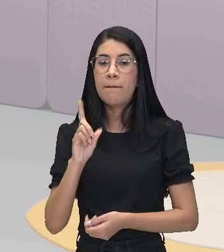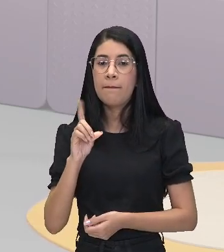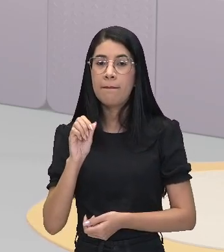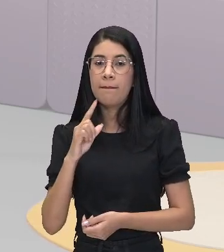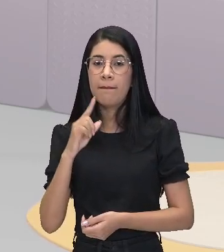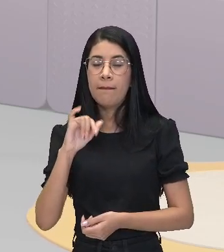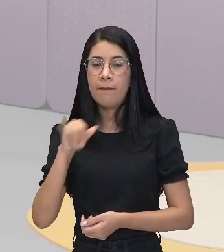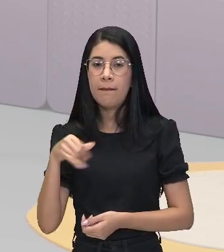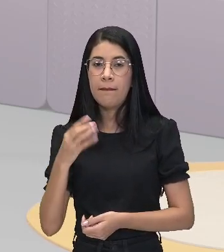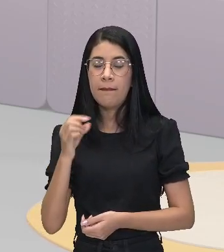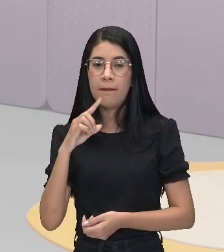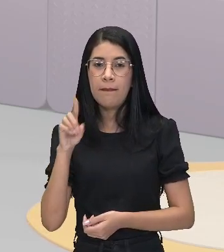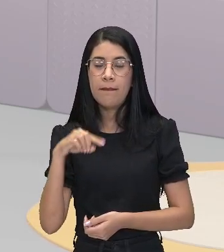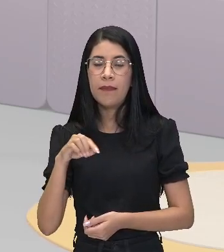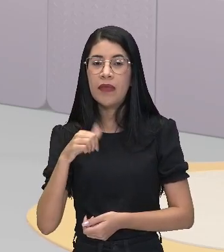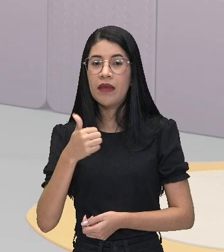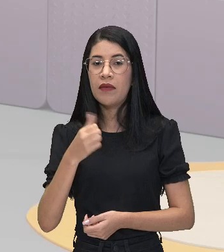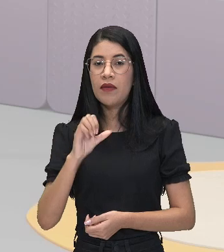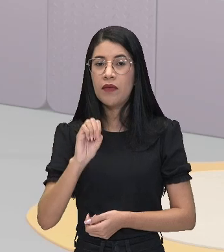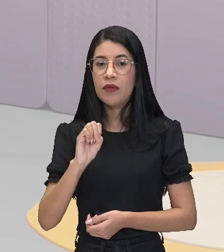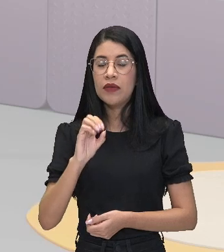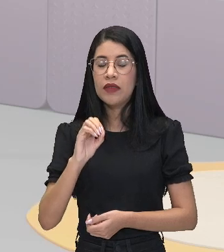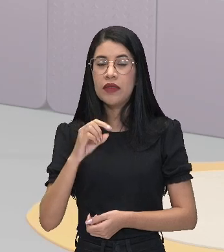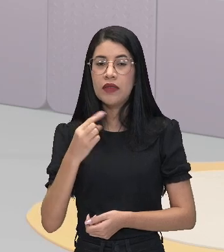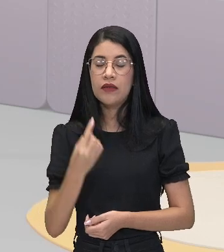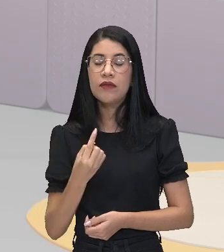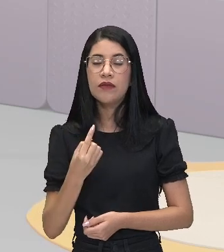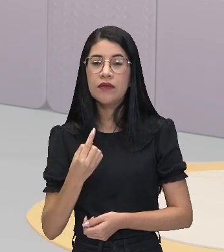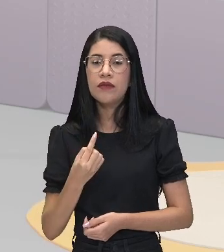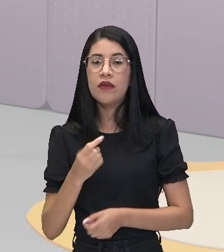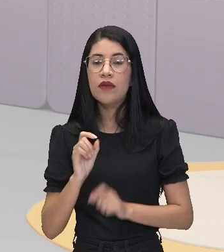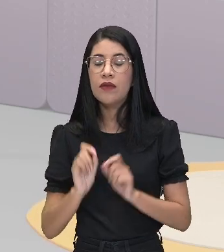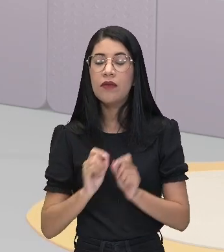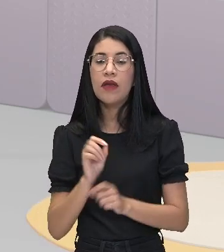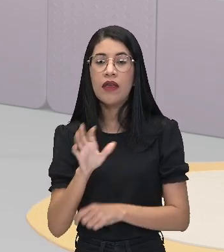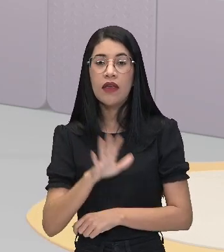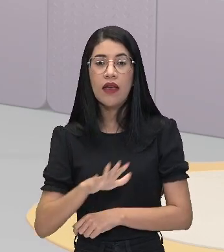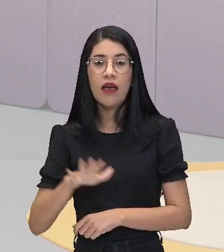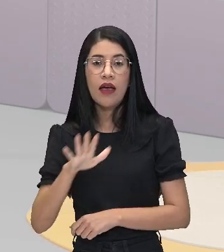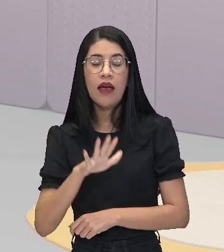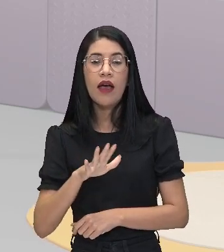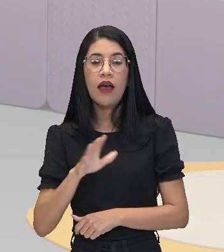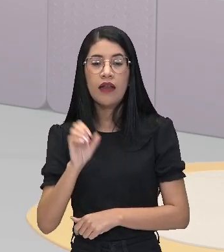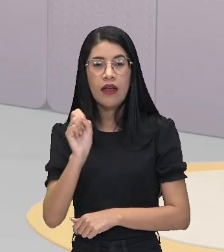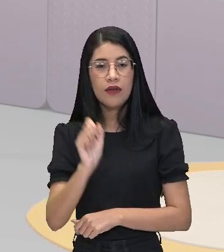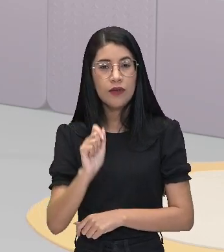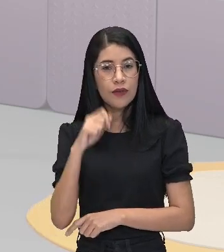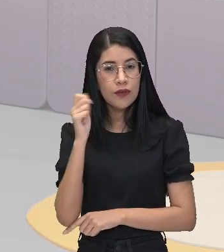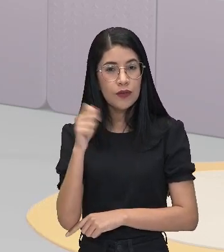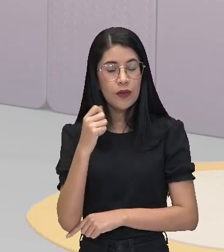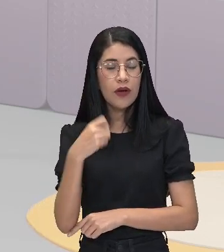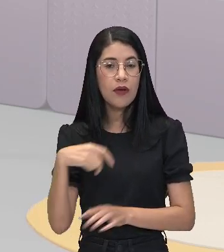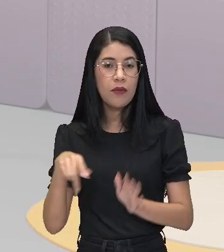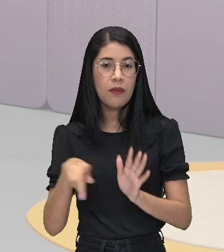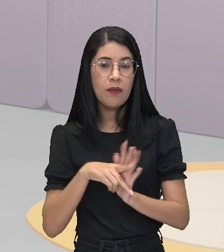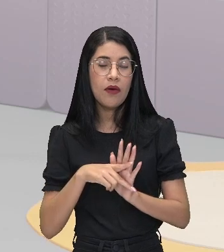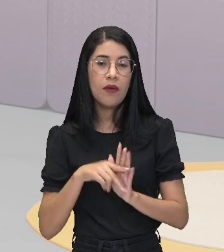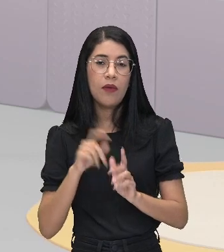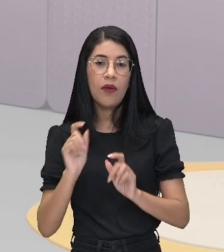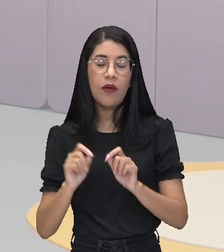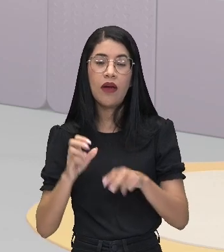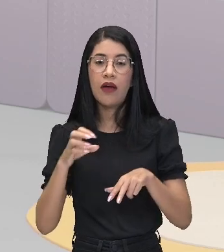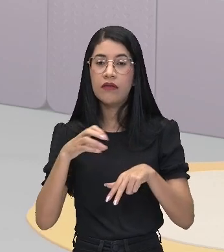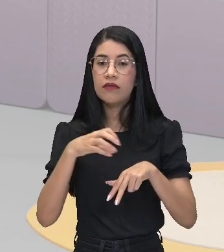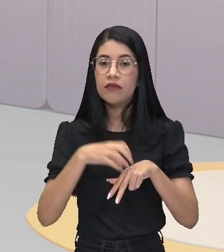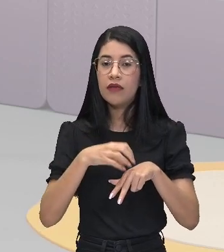Badajoz, assinado lá em 1801, que estabelece que o território dos 7 povos das missões pertenceria à